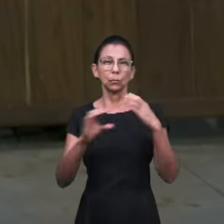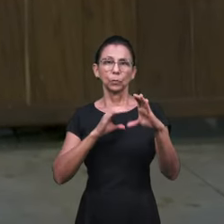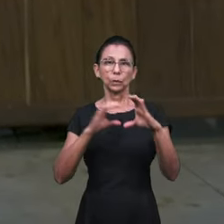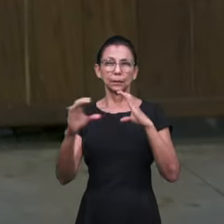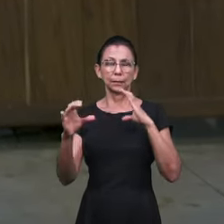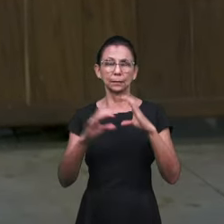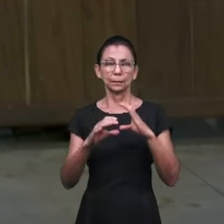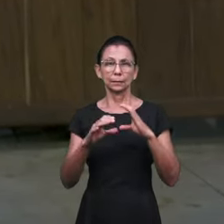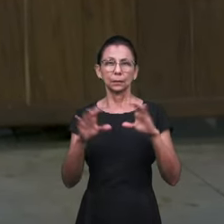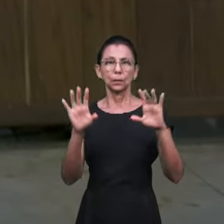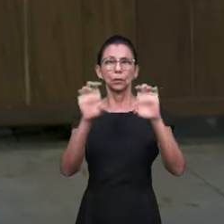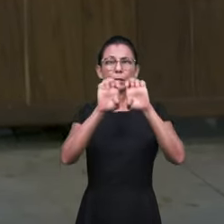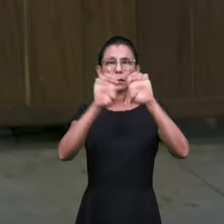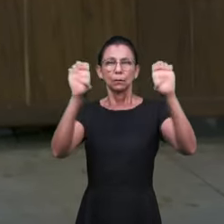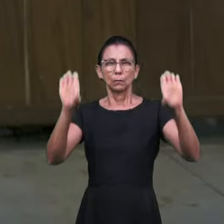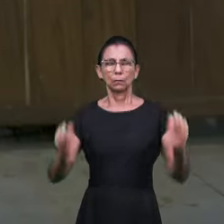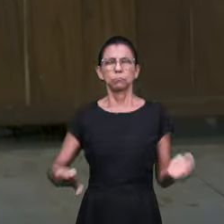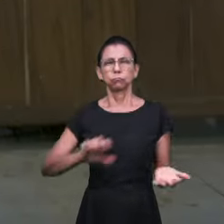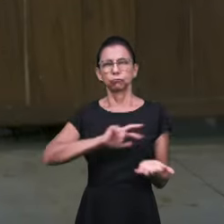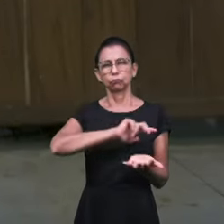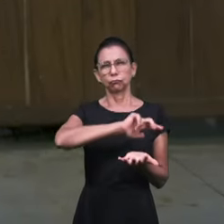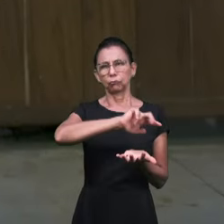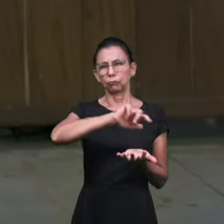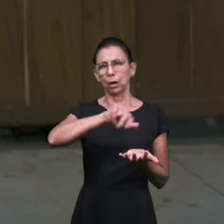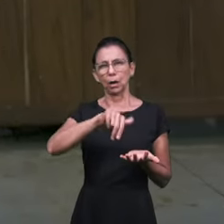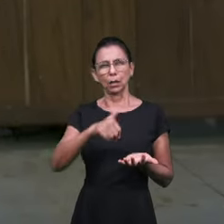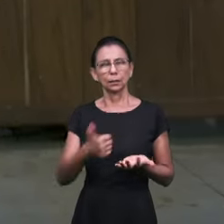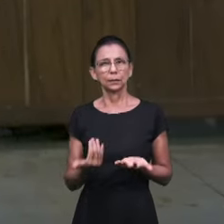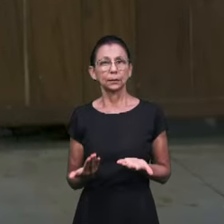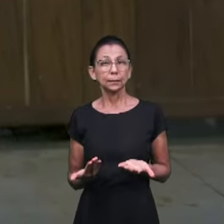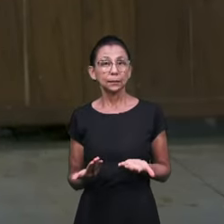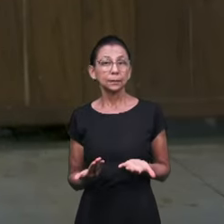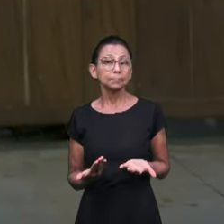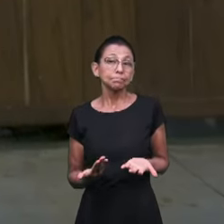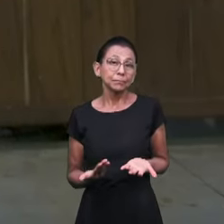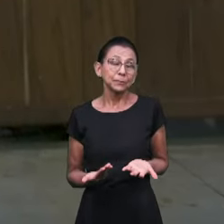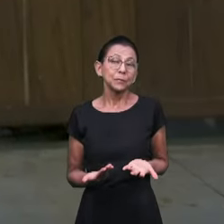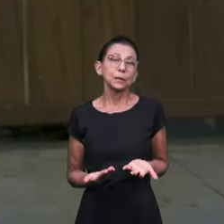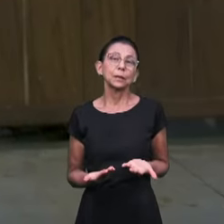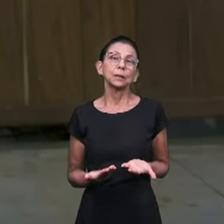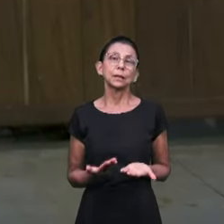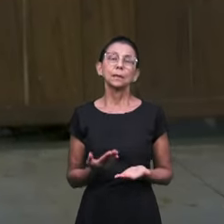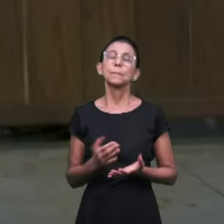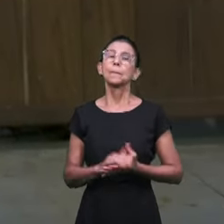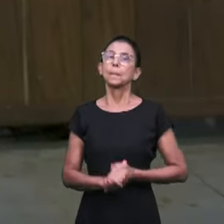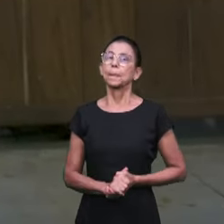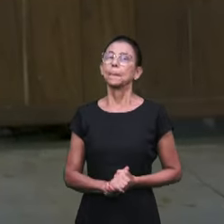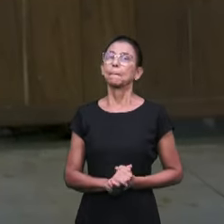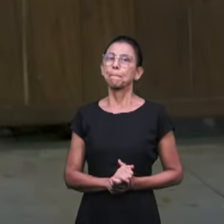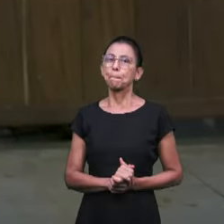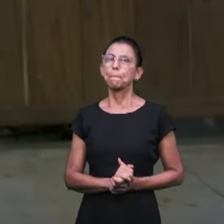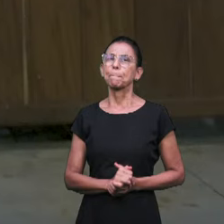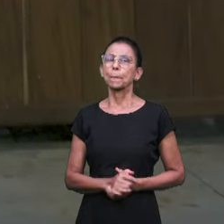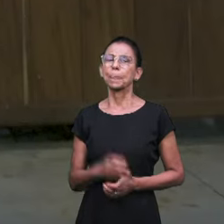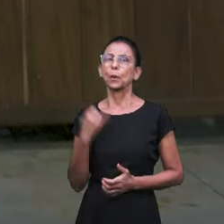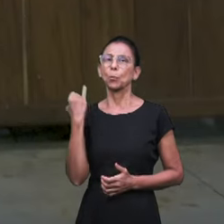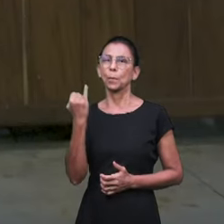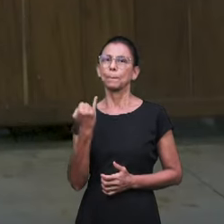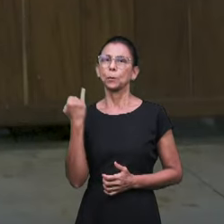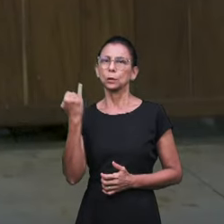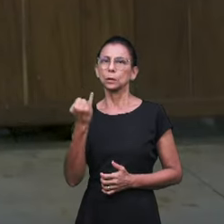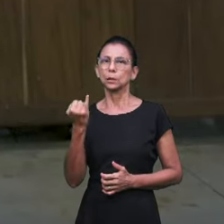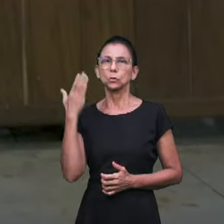de multiplataforma. Por quê? Porque nós queremos que, de alguma maneira, a palavra do Senhor chegue ao seu coração e todo